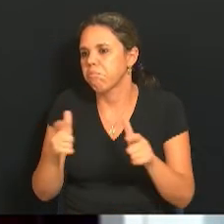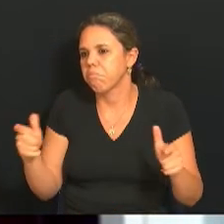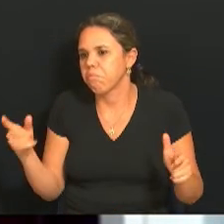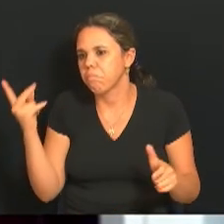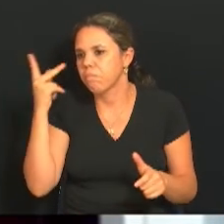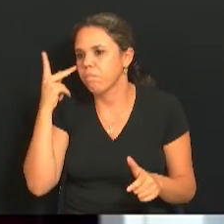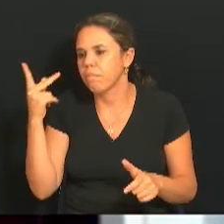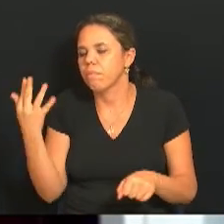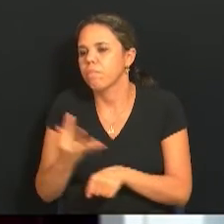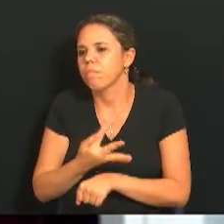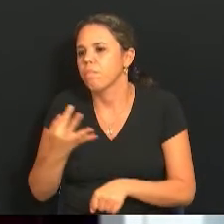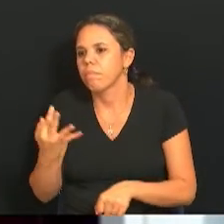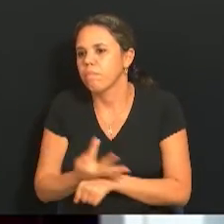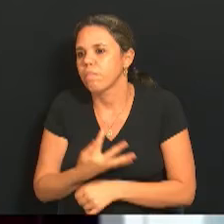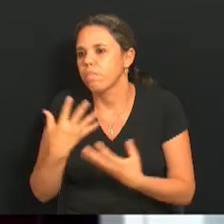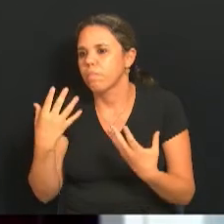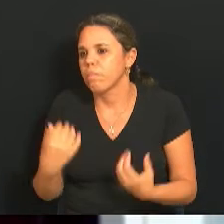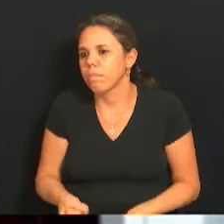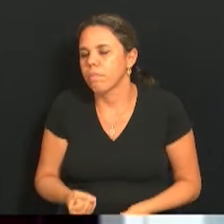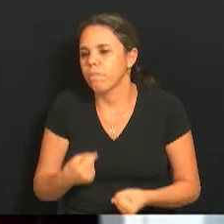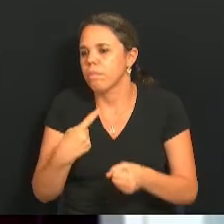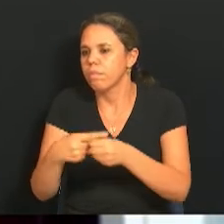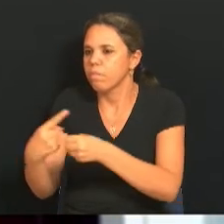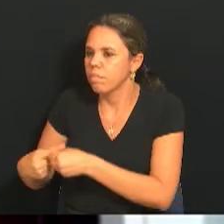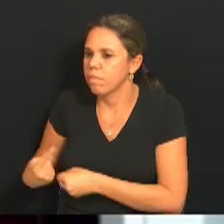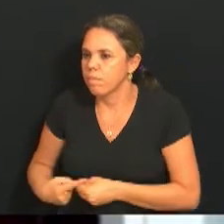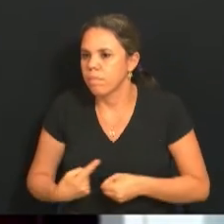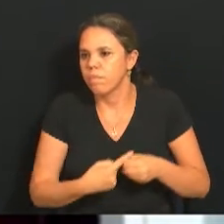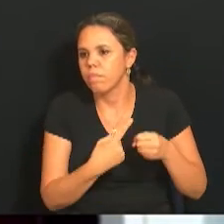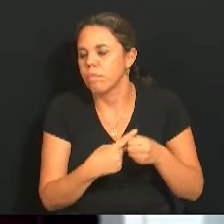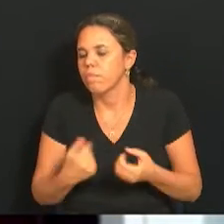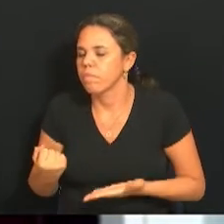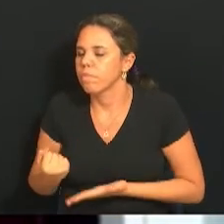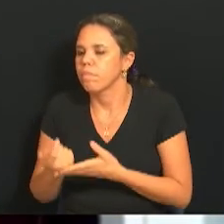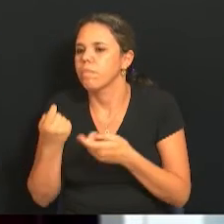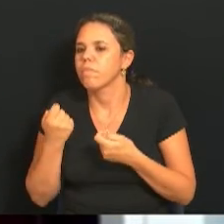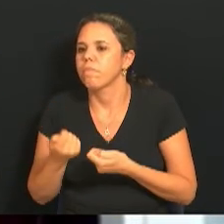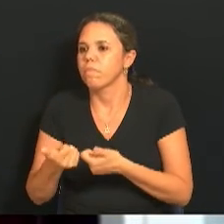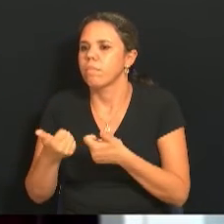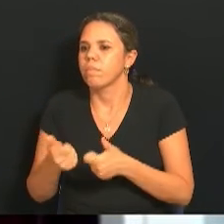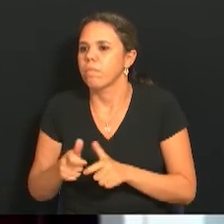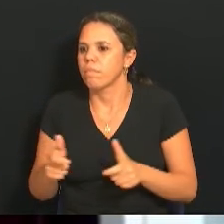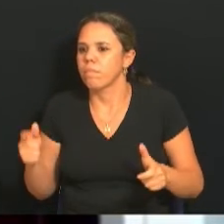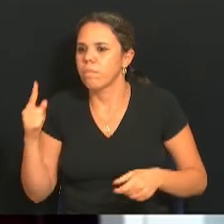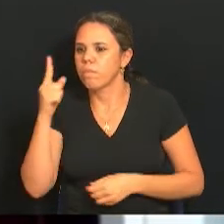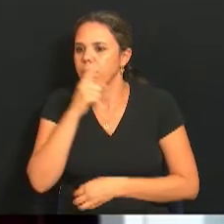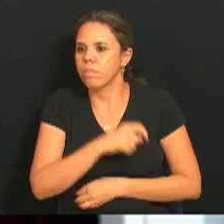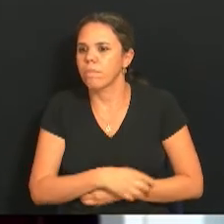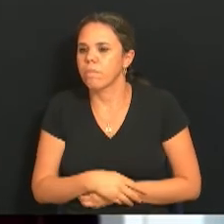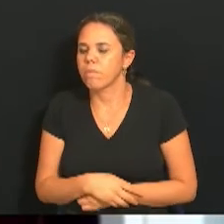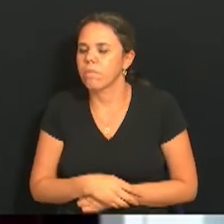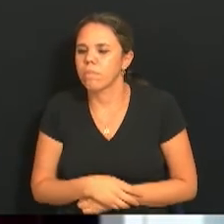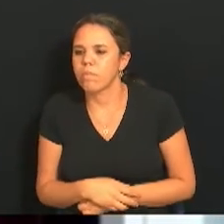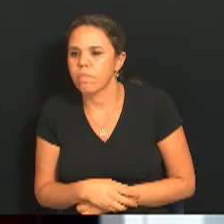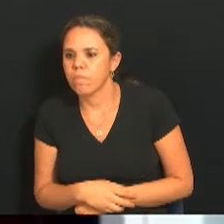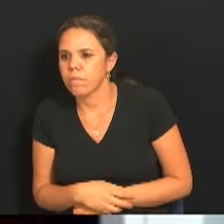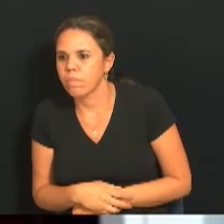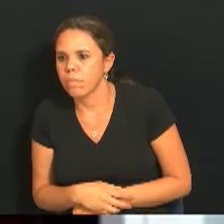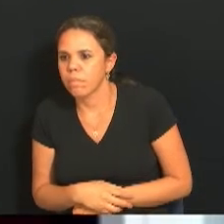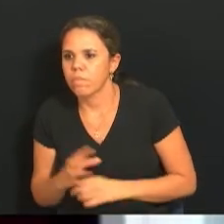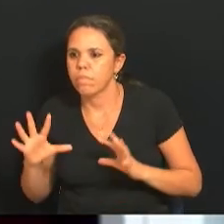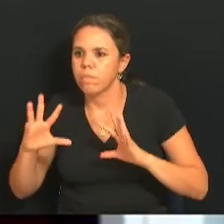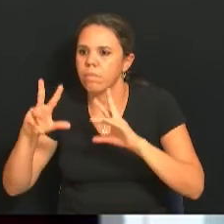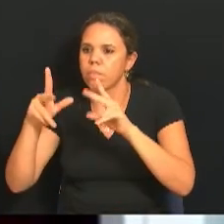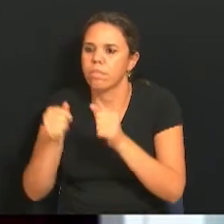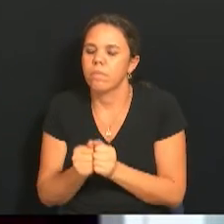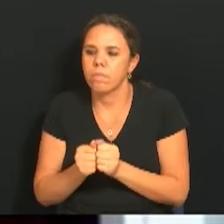suportando o ônus de tudo isso vem sendo os municípios, né? Então, tem uma dificuldade muito grande e que, como